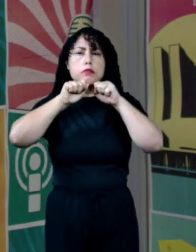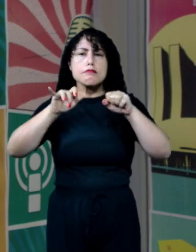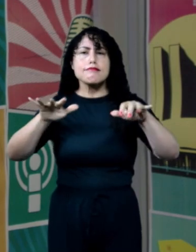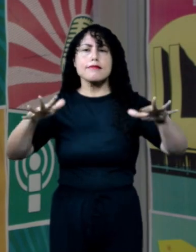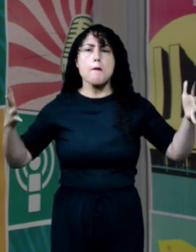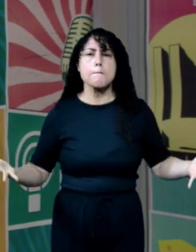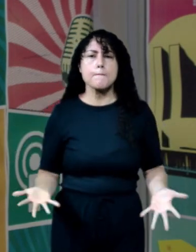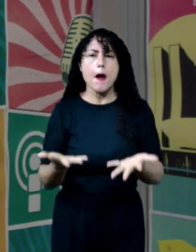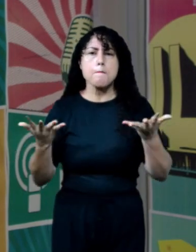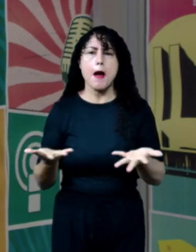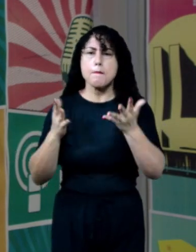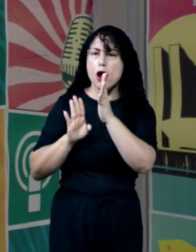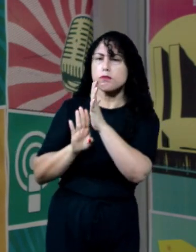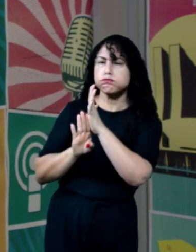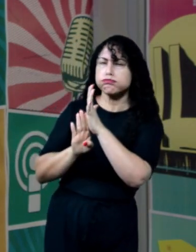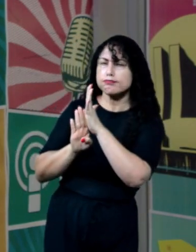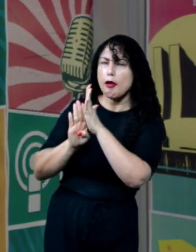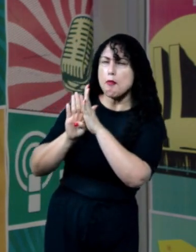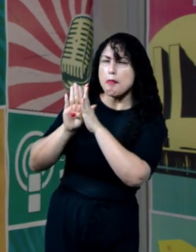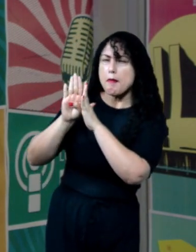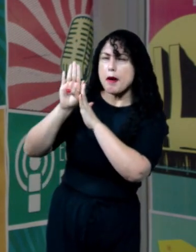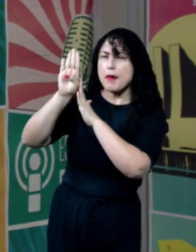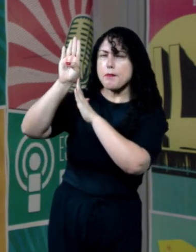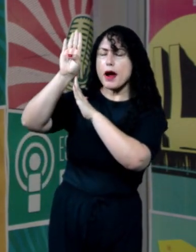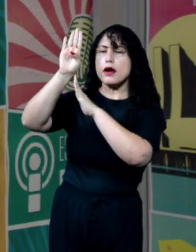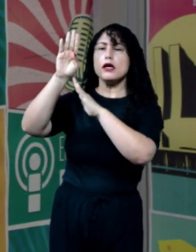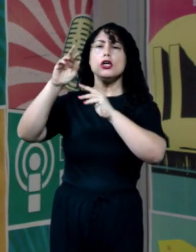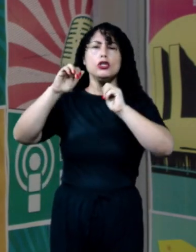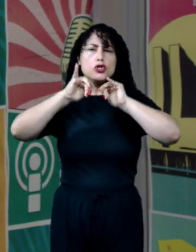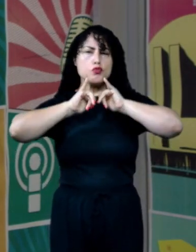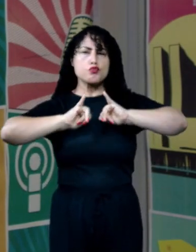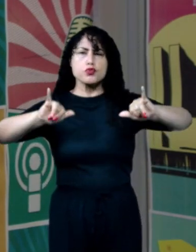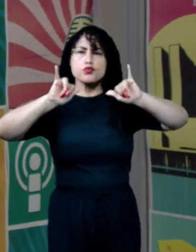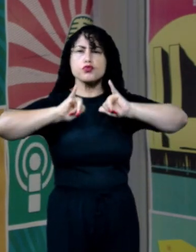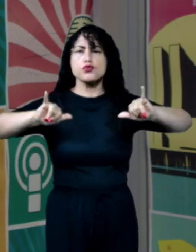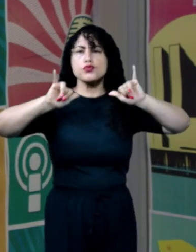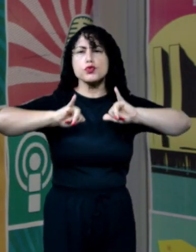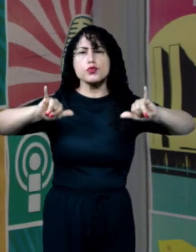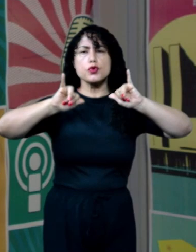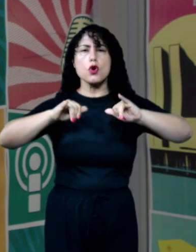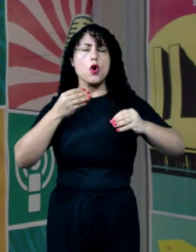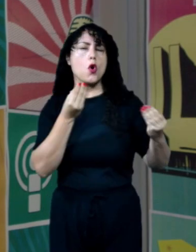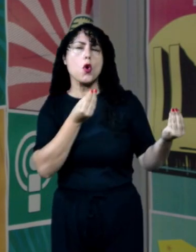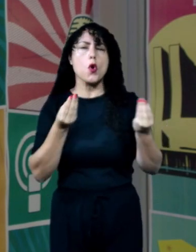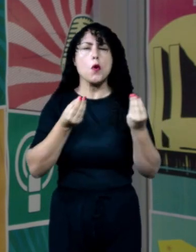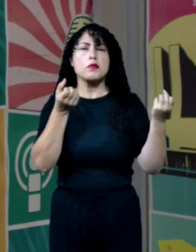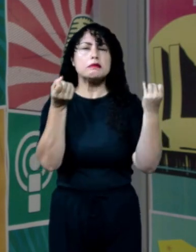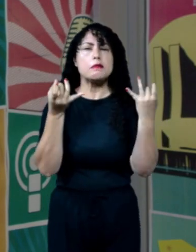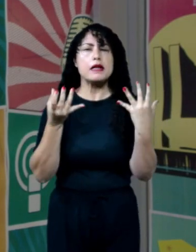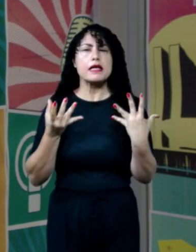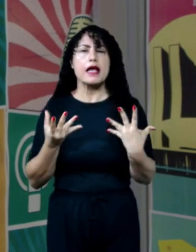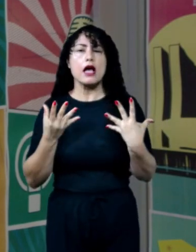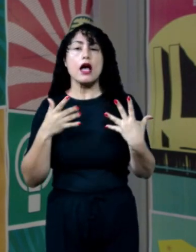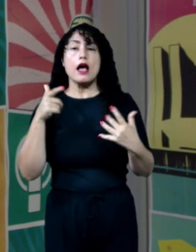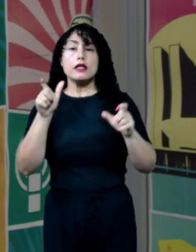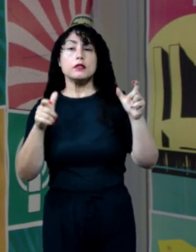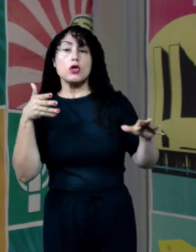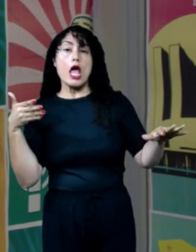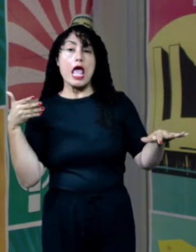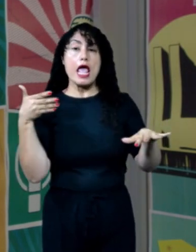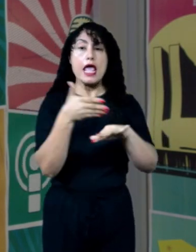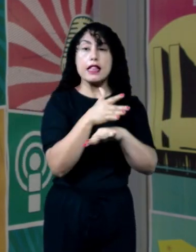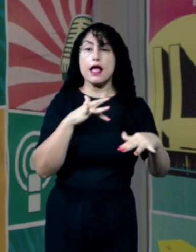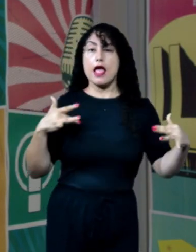de crescimento e de publicidade. Então, como é que eu posso dizer? As pessoas entram nas redes sociais porque elas